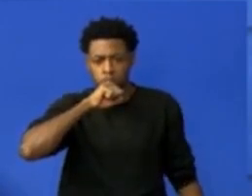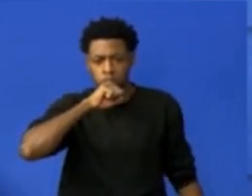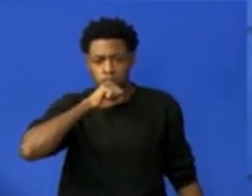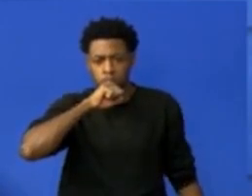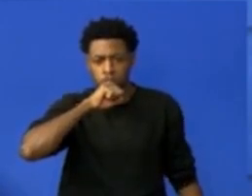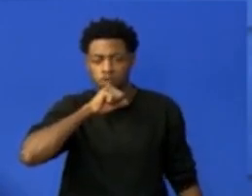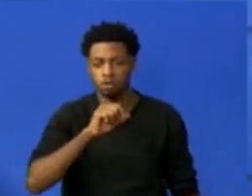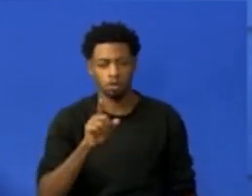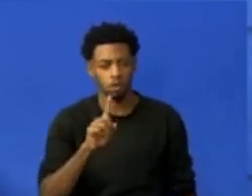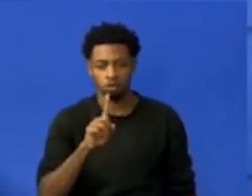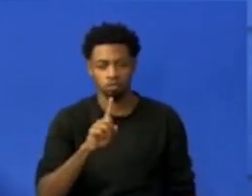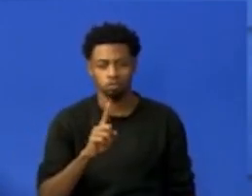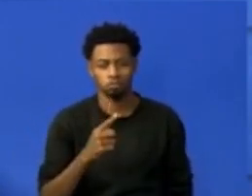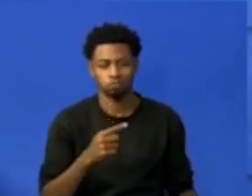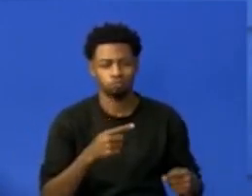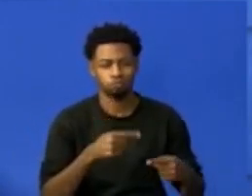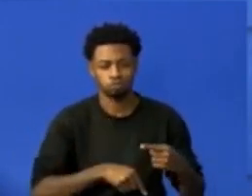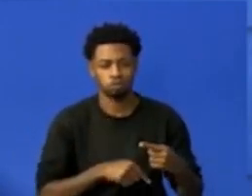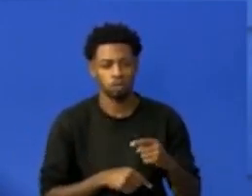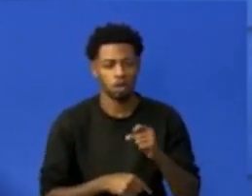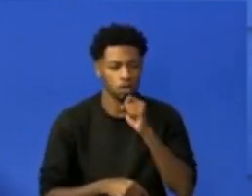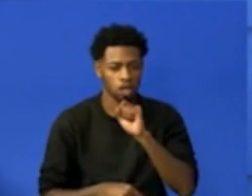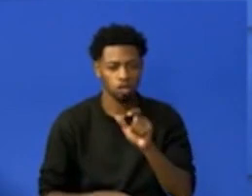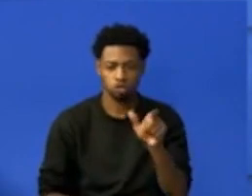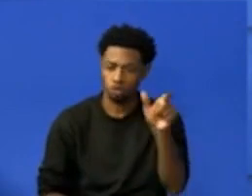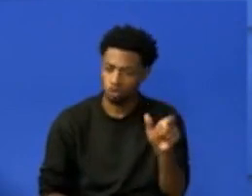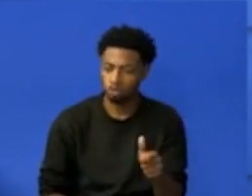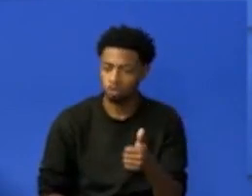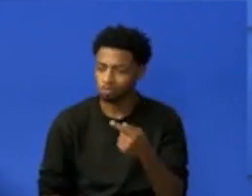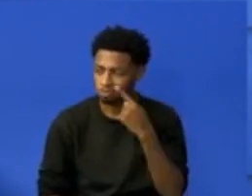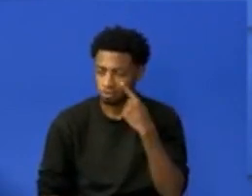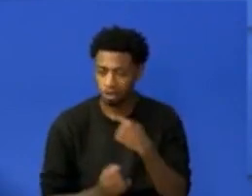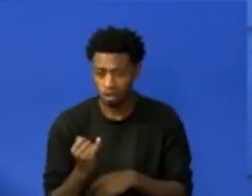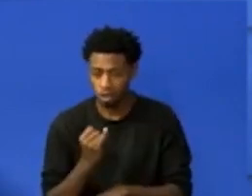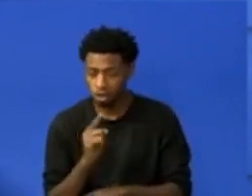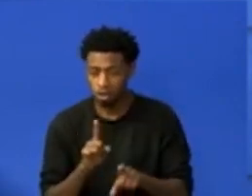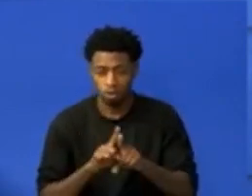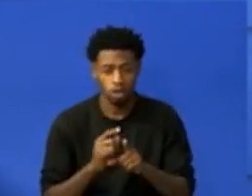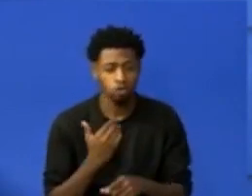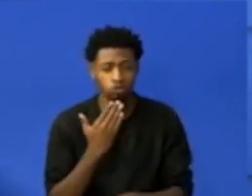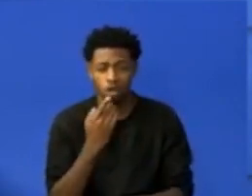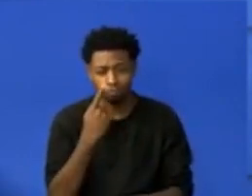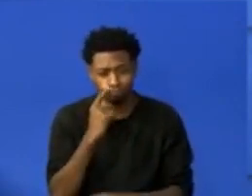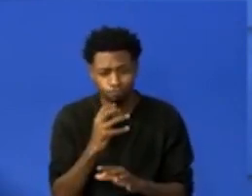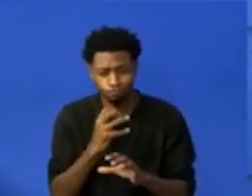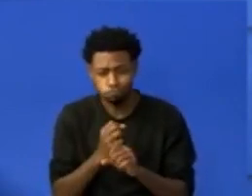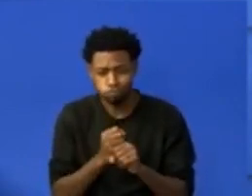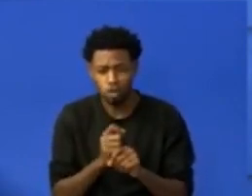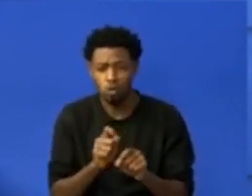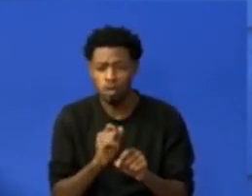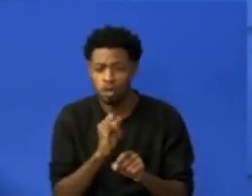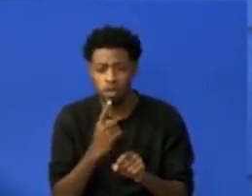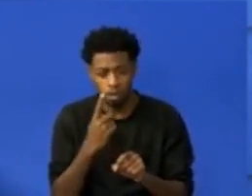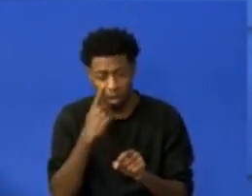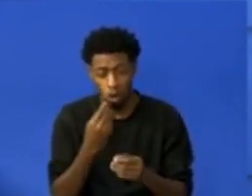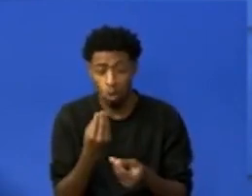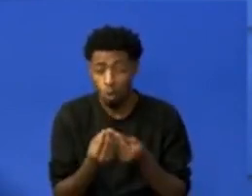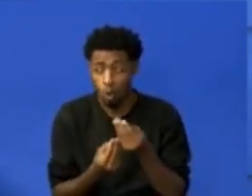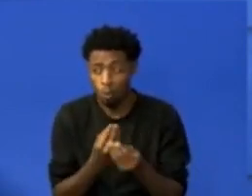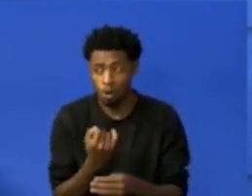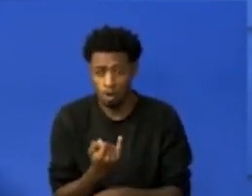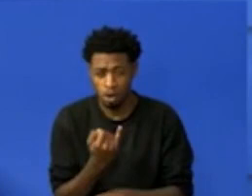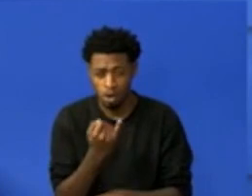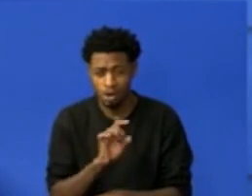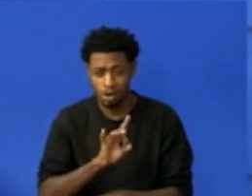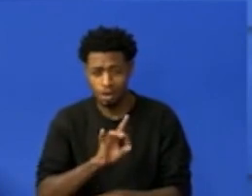resistido. Um outro treinamento que é bastante importante, que ainda não se consegue mensurar o nível necessário